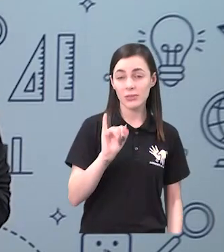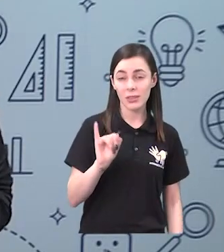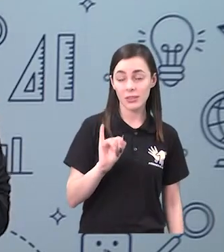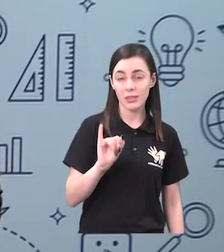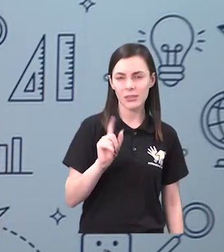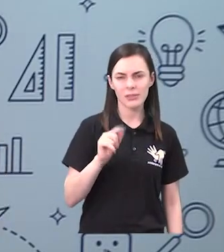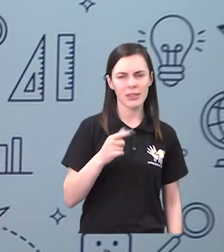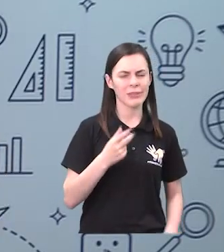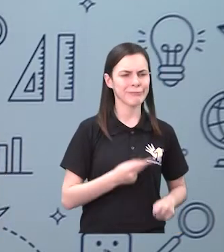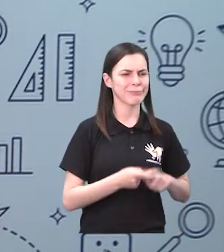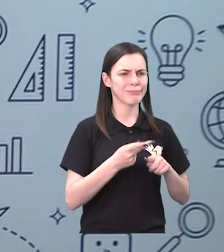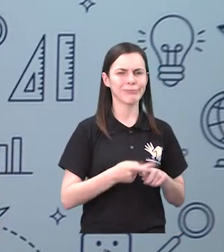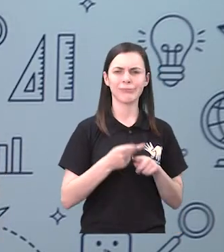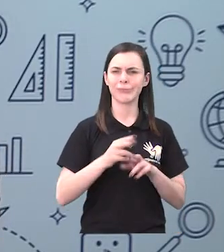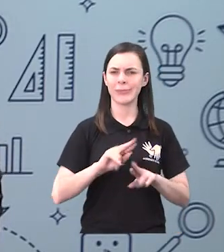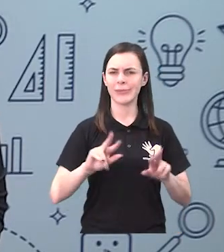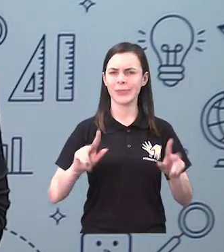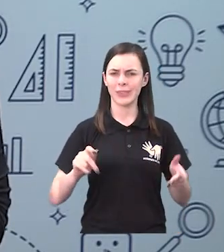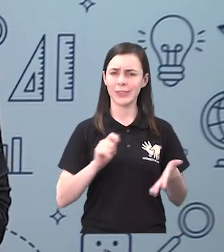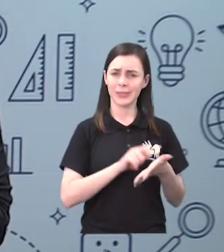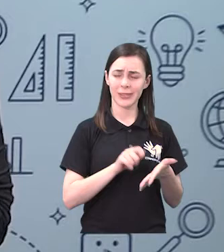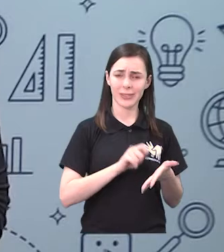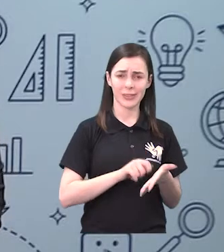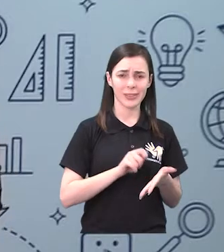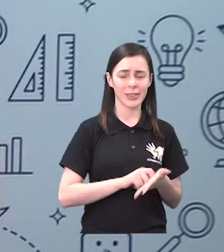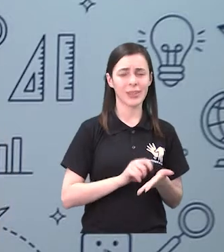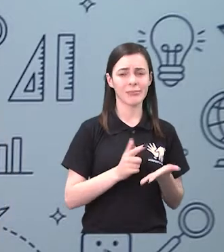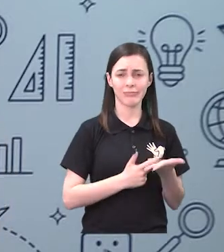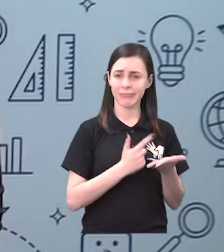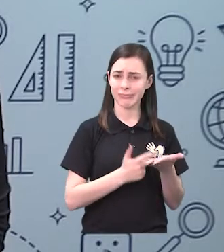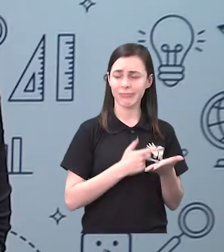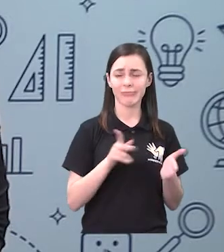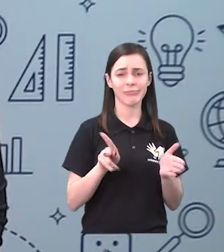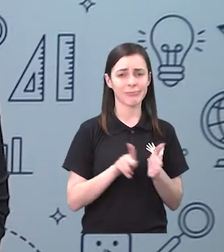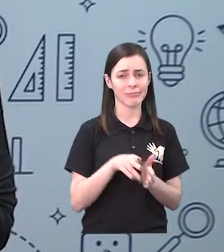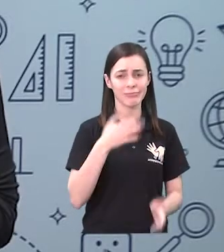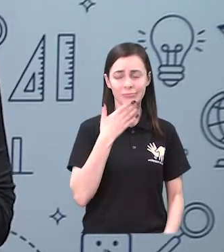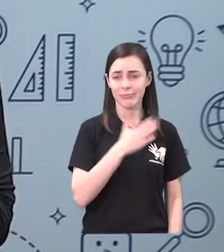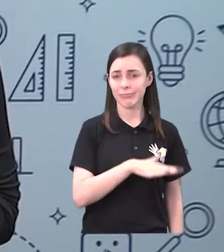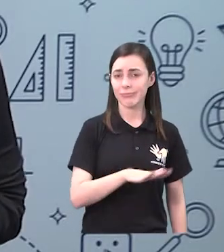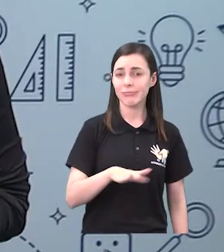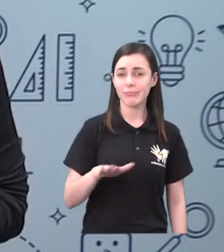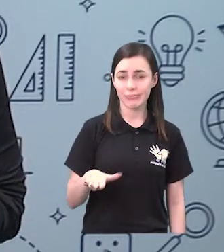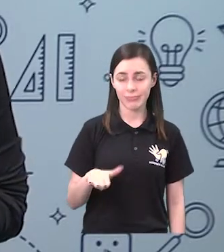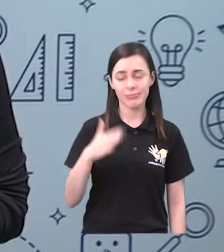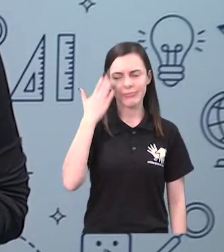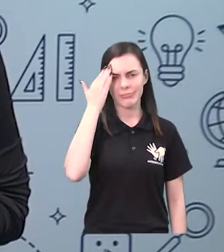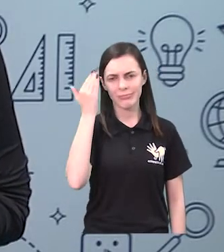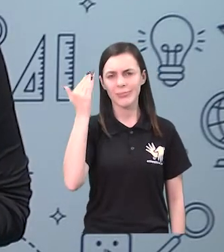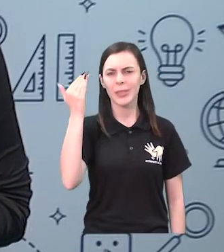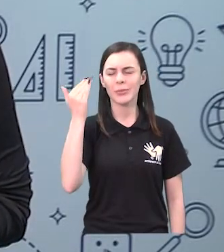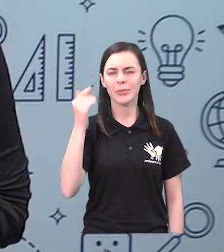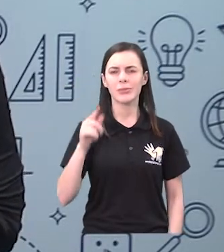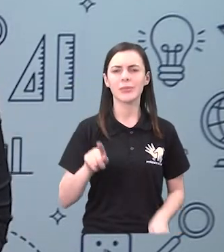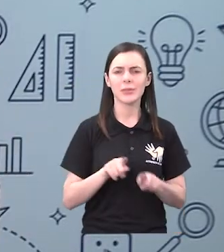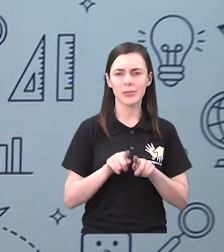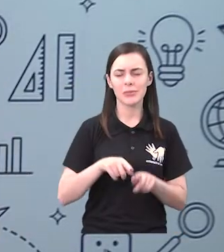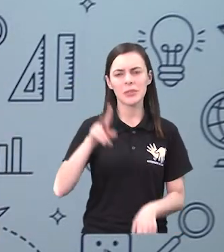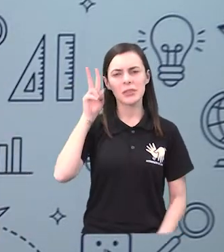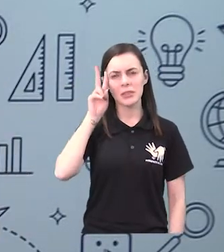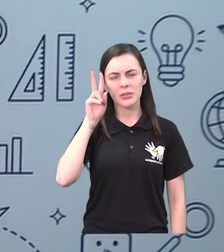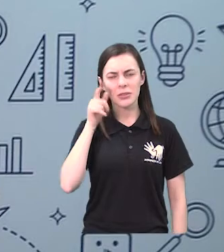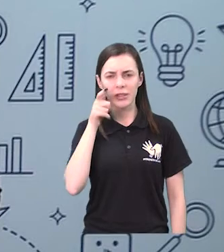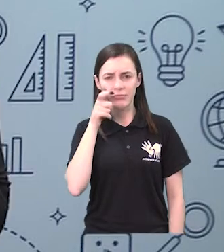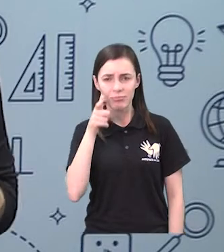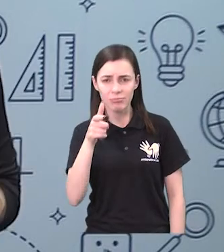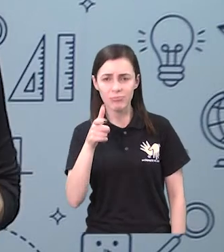italiano que é muito premiado que escreve livros infantis também né Ele é muito conhecido por livros infantis mas com